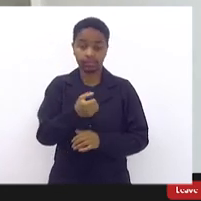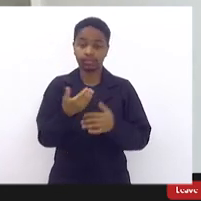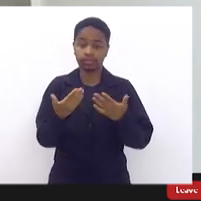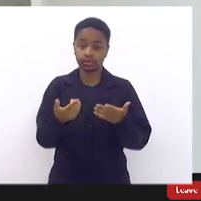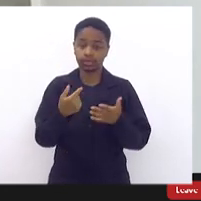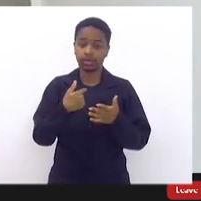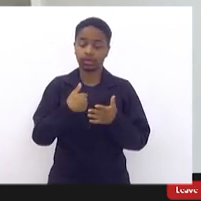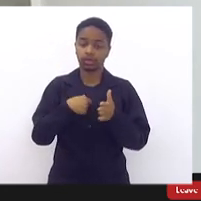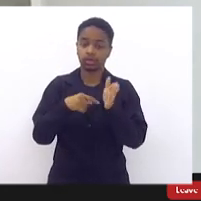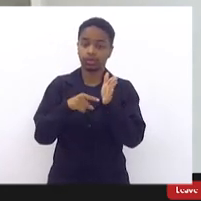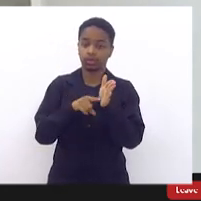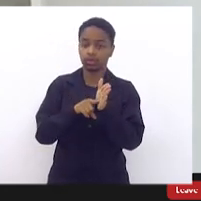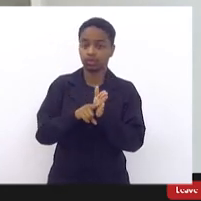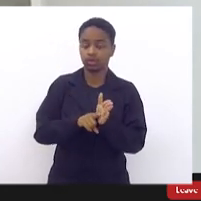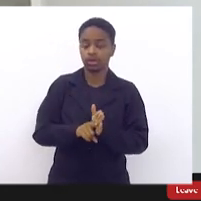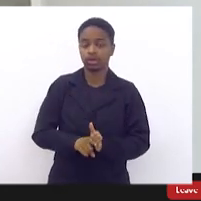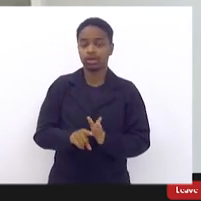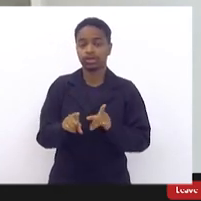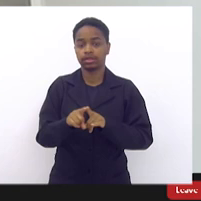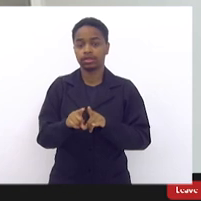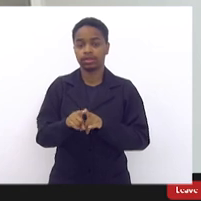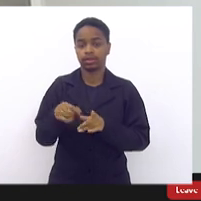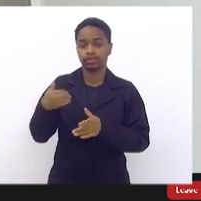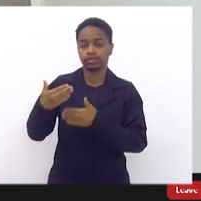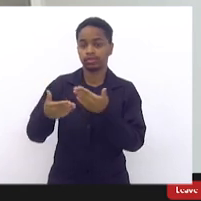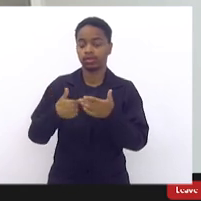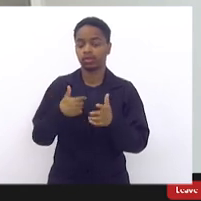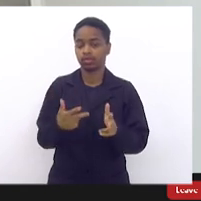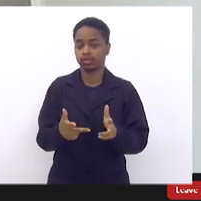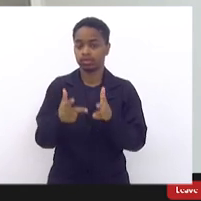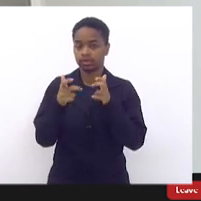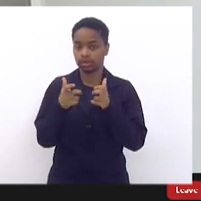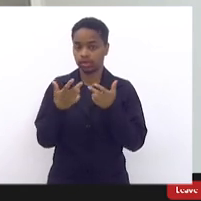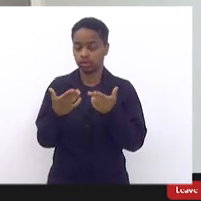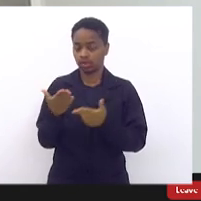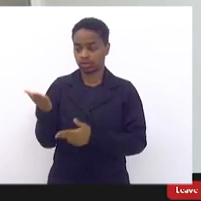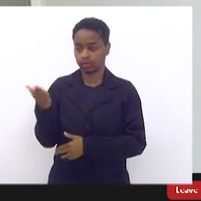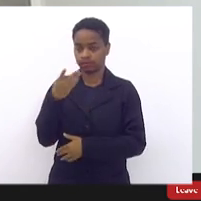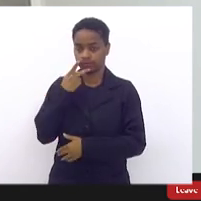eu percebia que, como dito pela doutora,